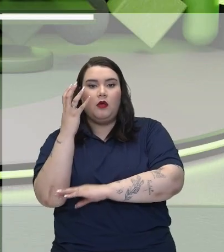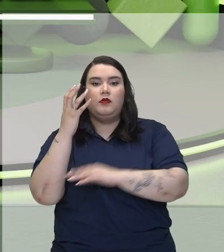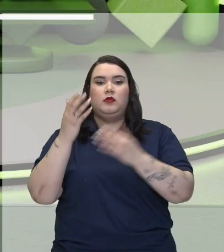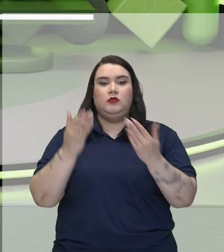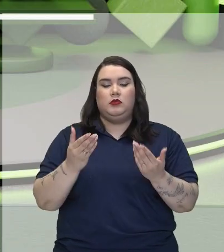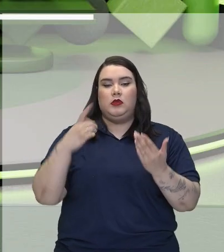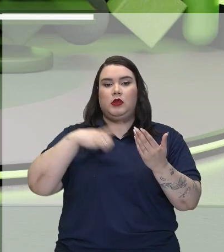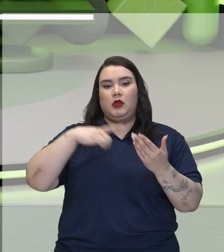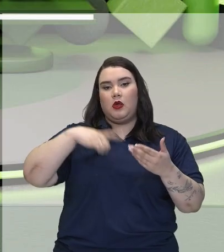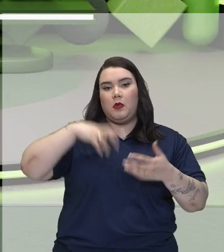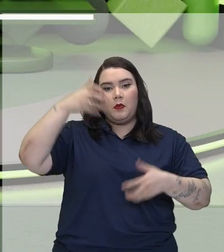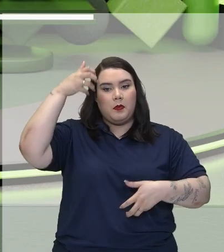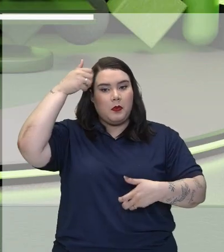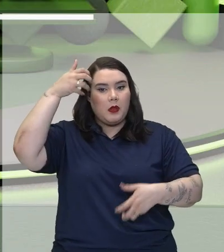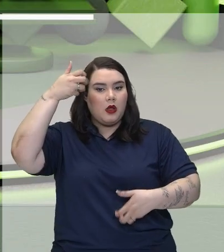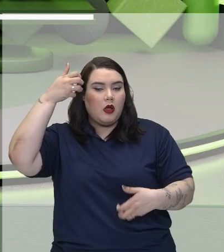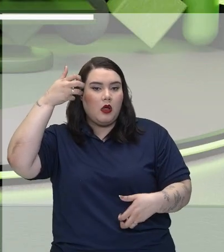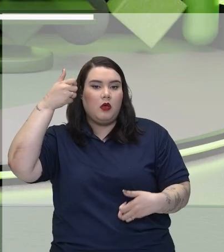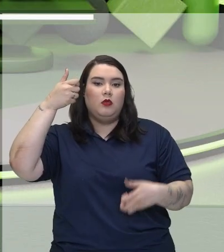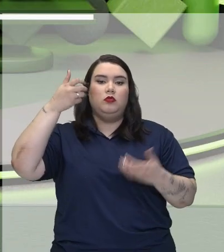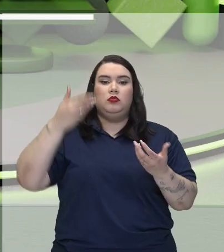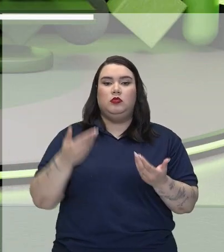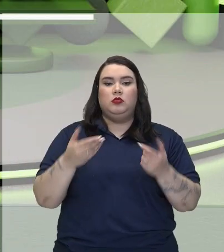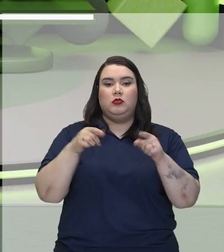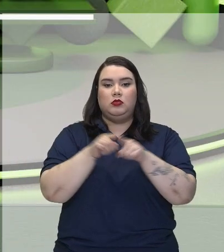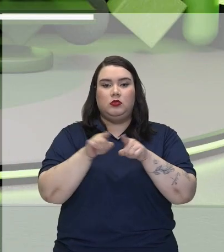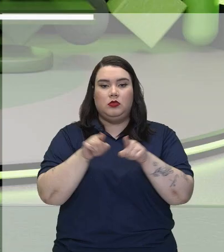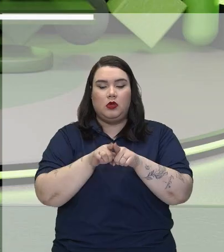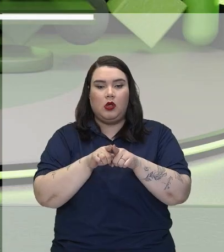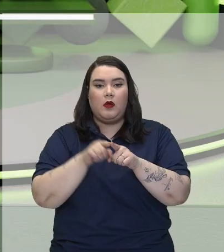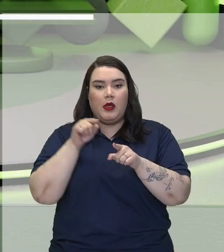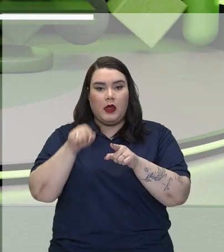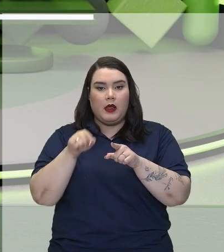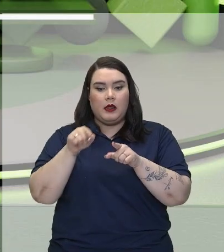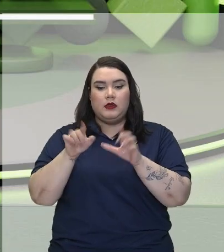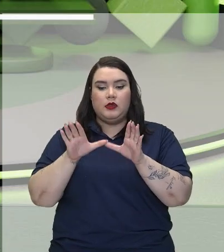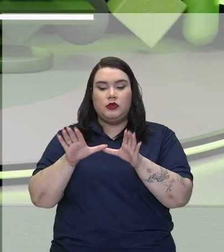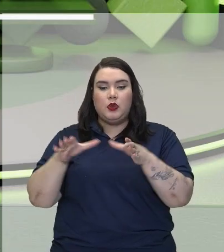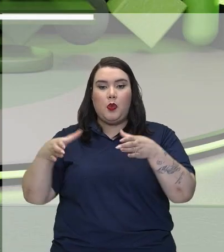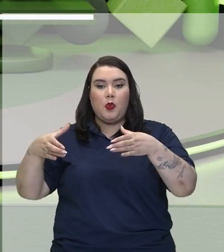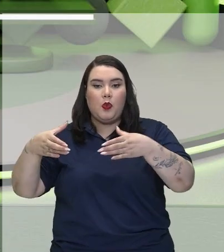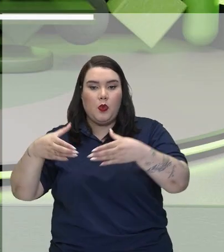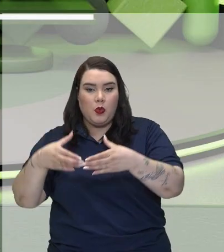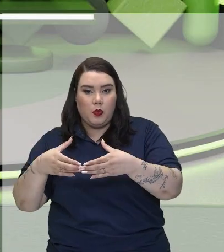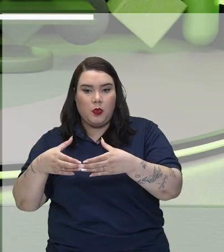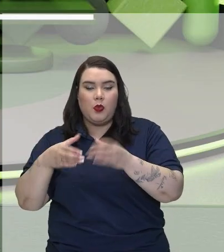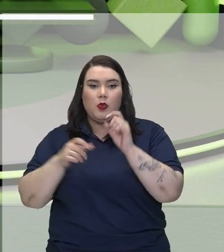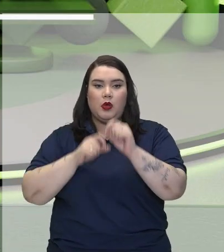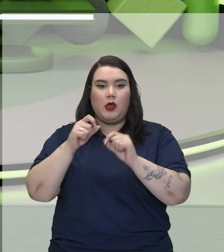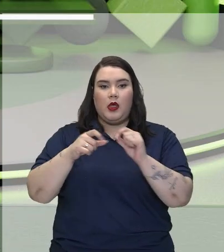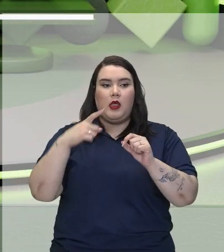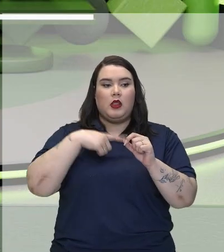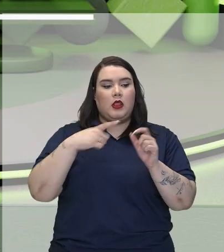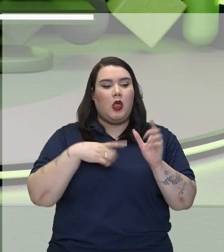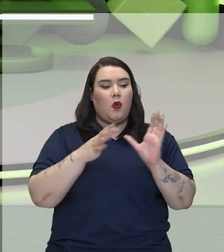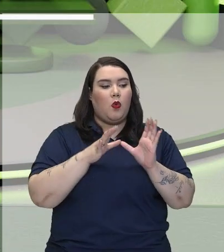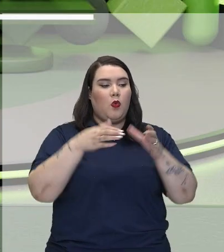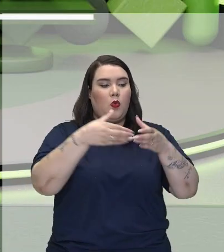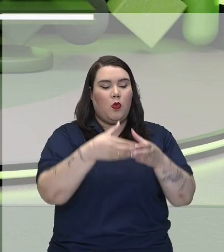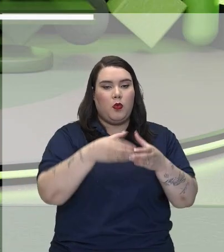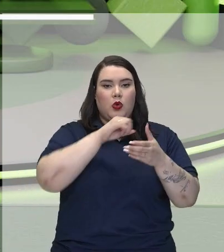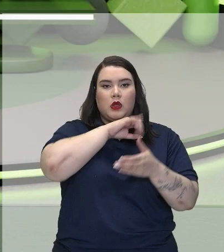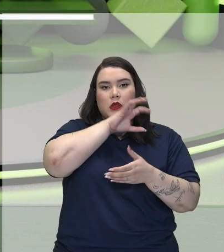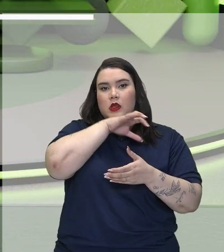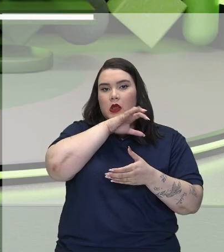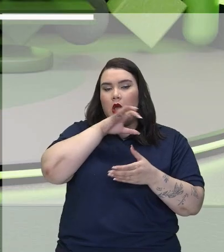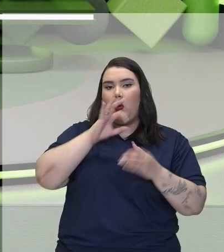eu consigo observar ali um macaquinho pendurado, né? Então, a comunidade é o quê? População do macaco, população da onça,